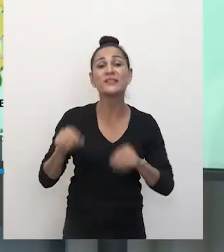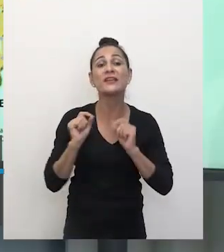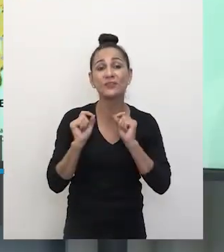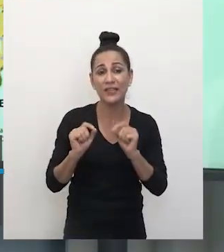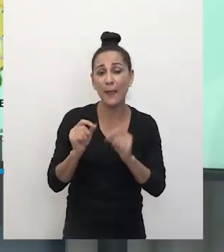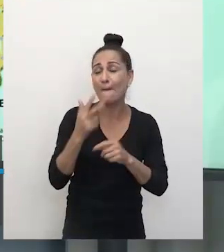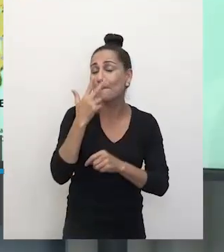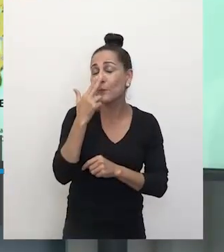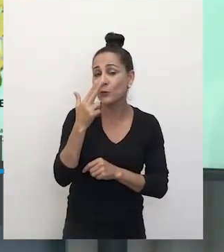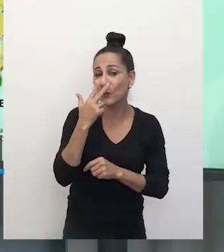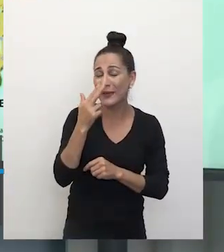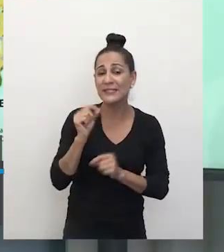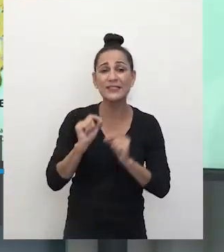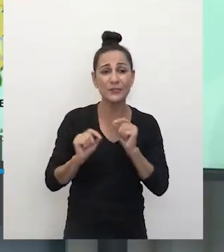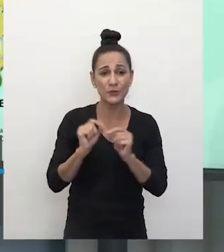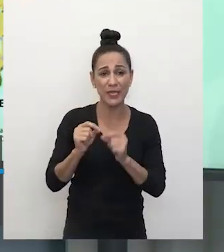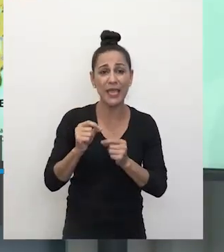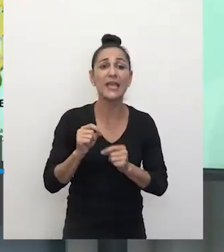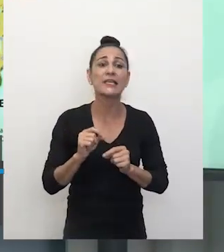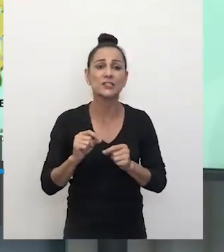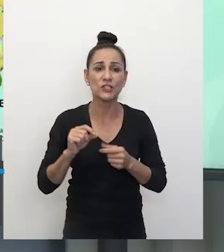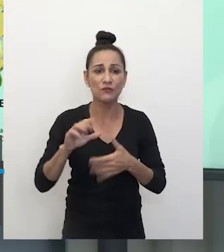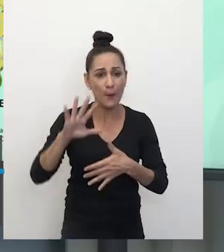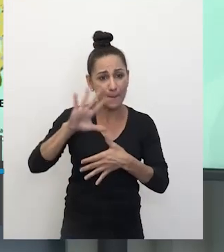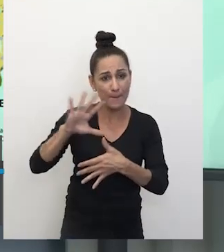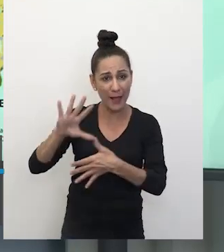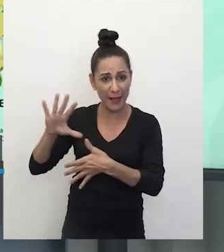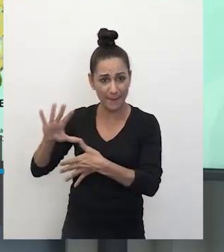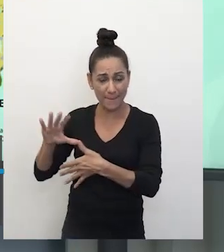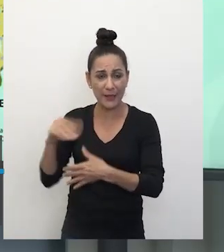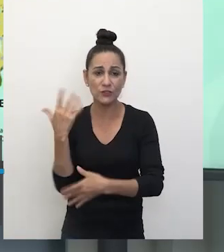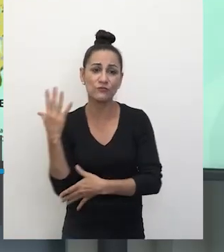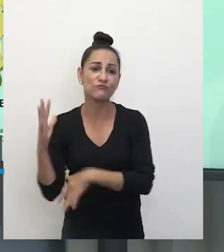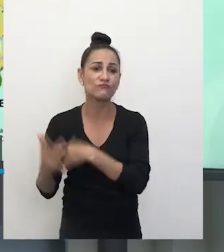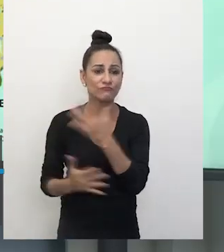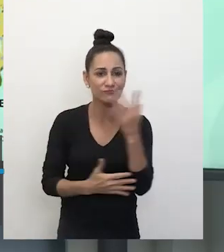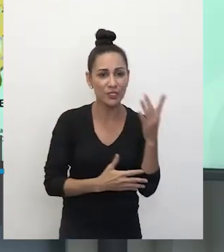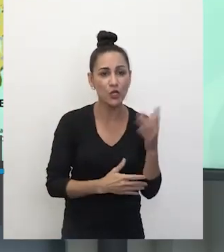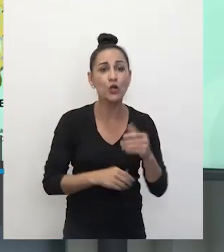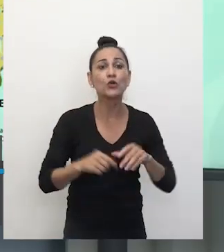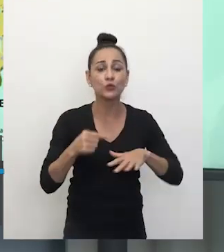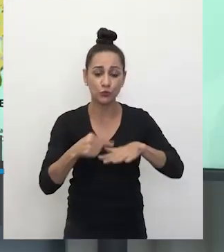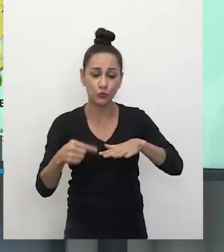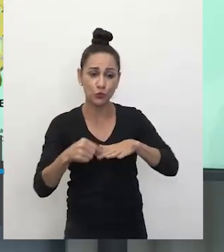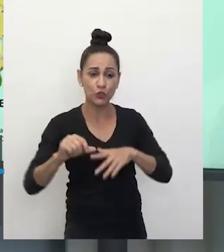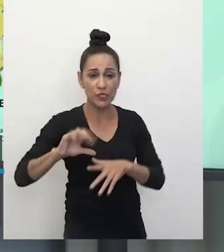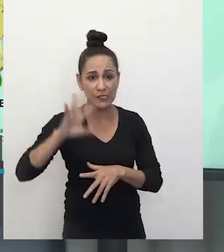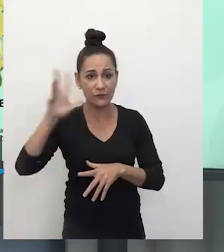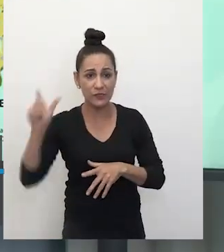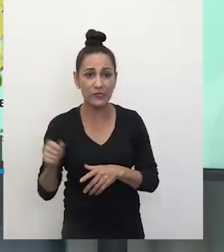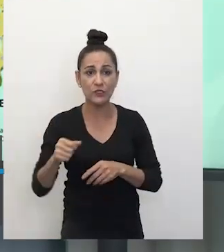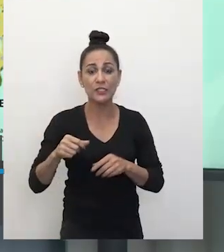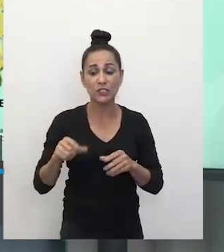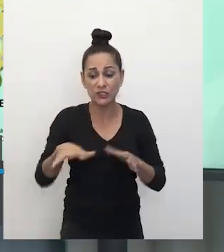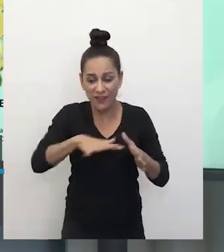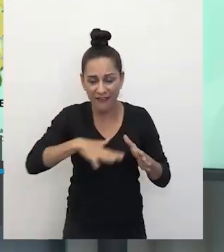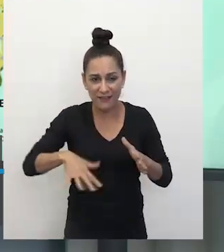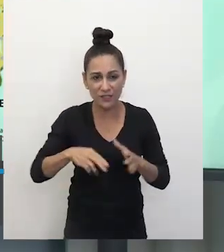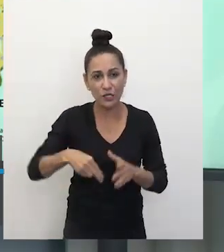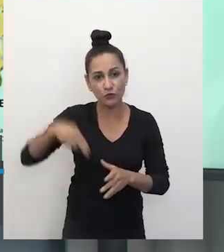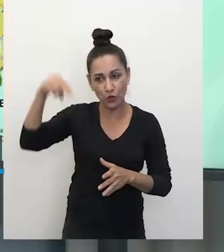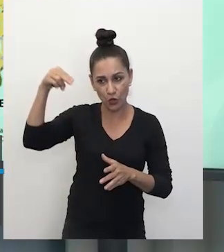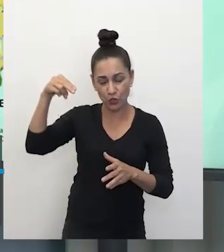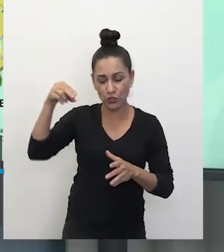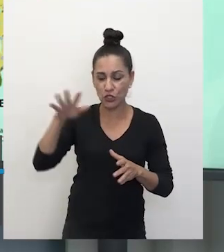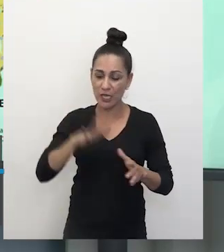parecida quando a gente pega aí o mapa de vegetação da do continente africano e v a região norte EA região